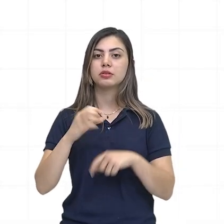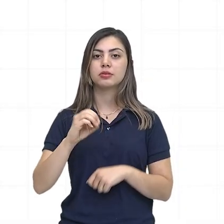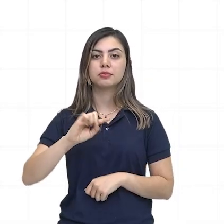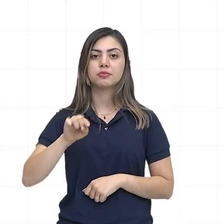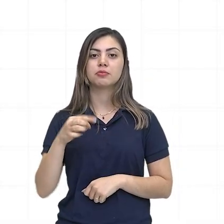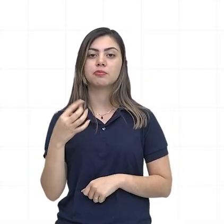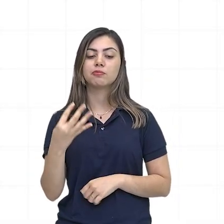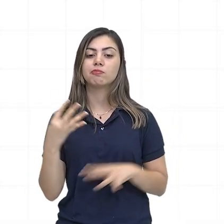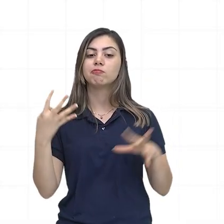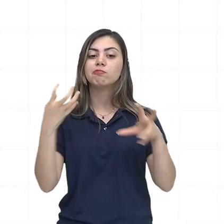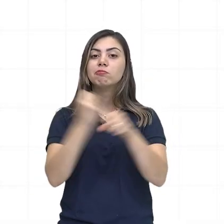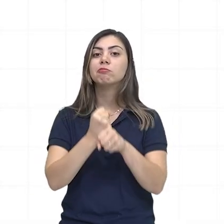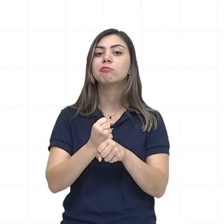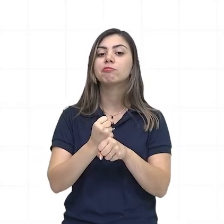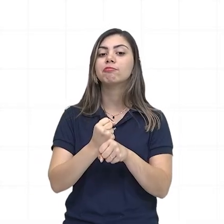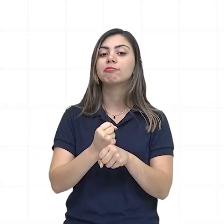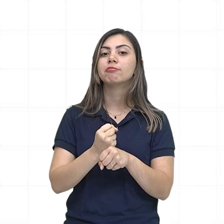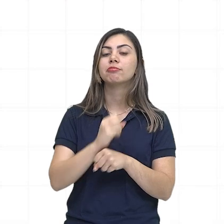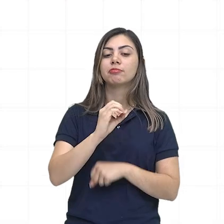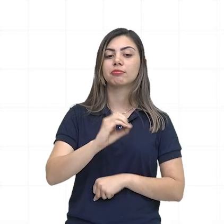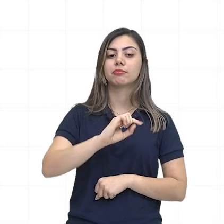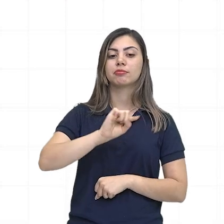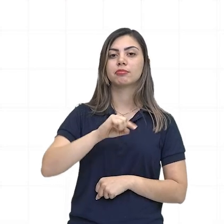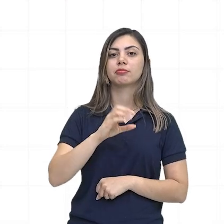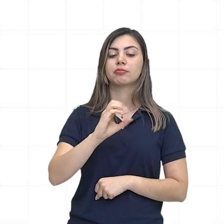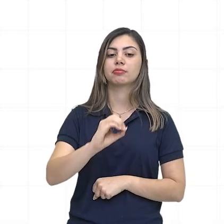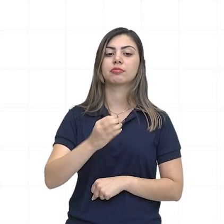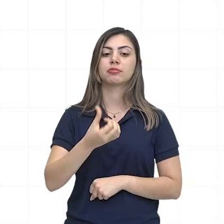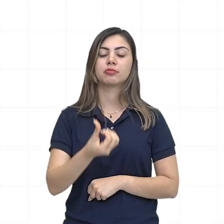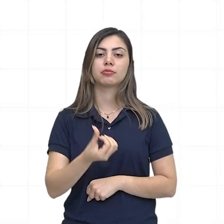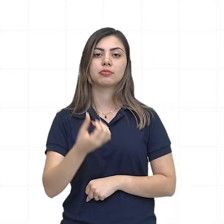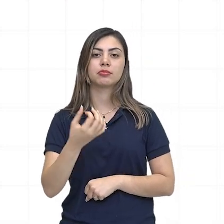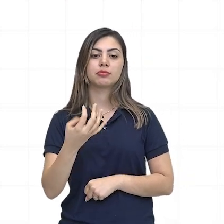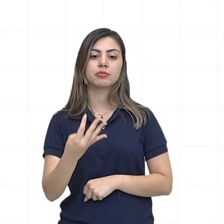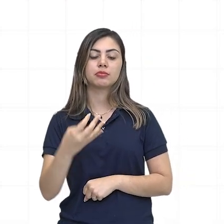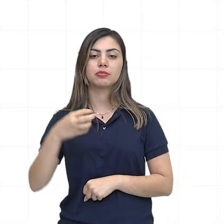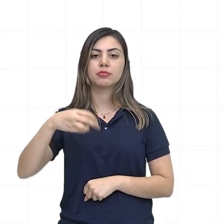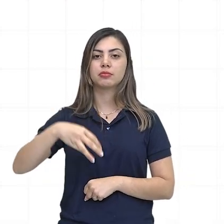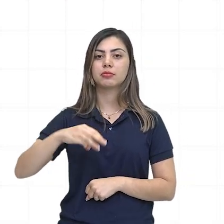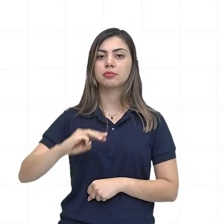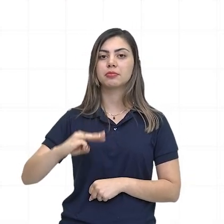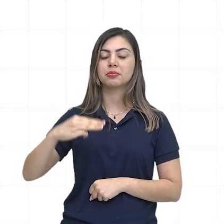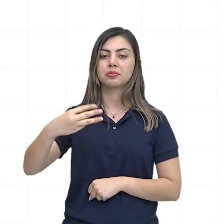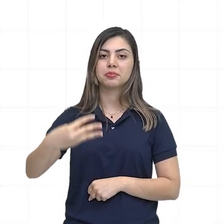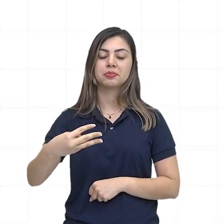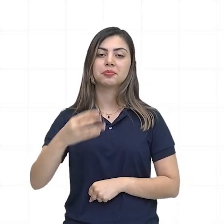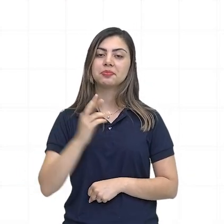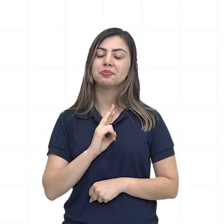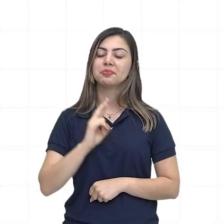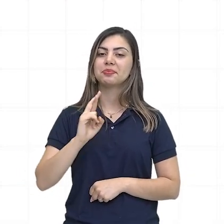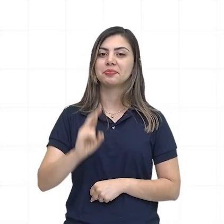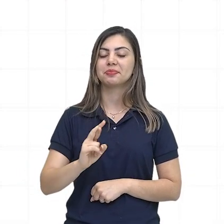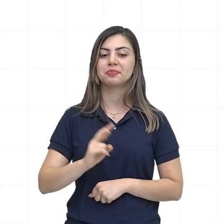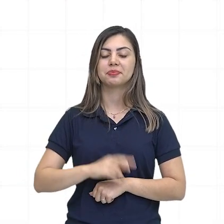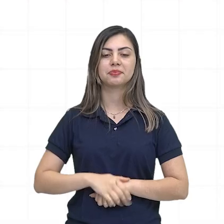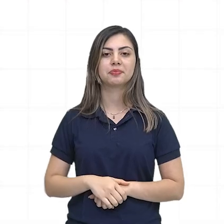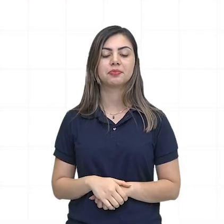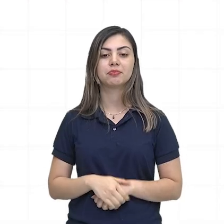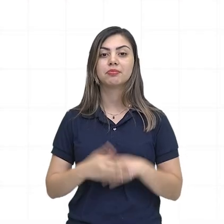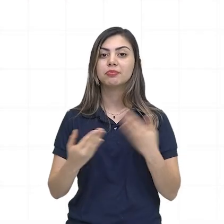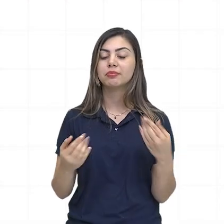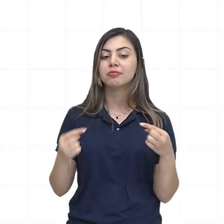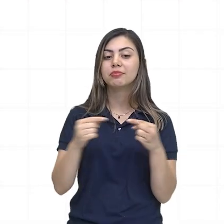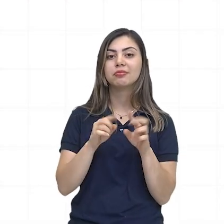vezes 0,4. Então, chegaremos a 0,0 64 metros cúbicos, que é